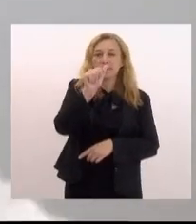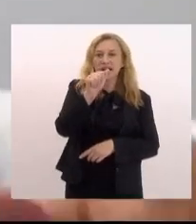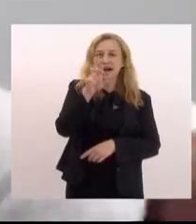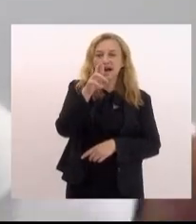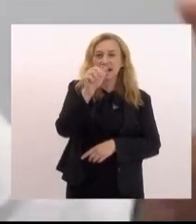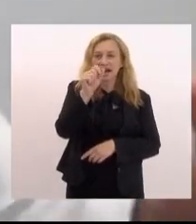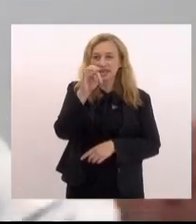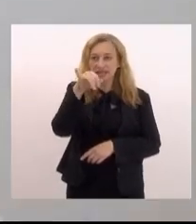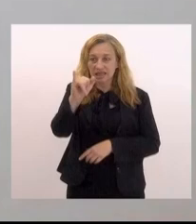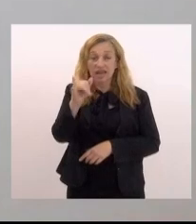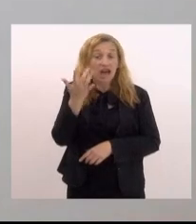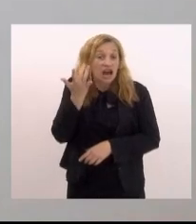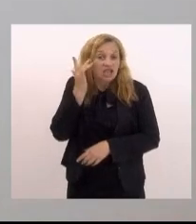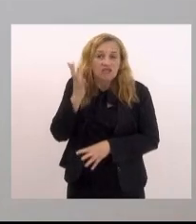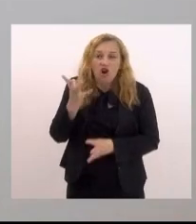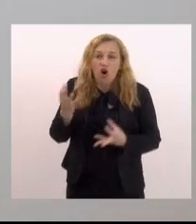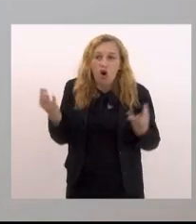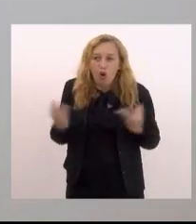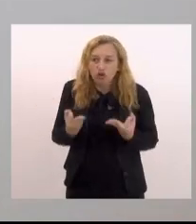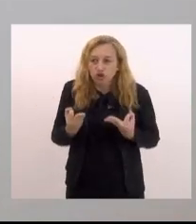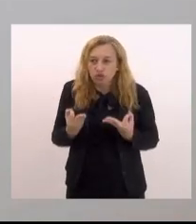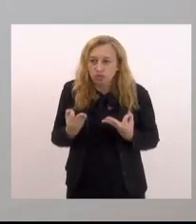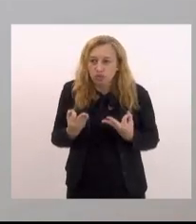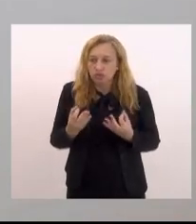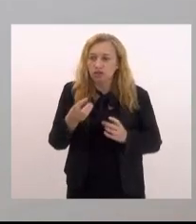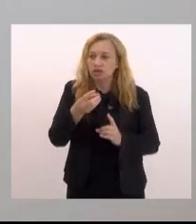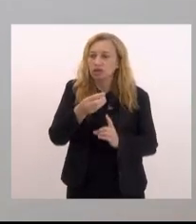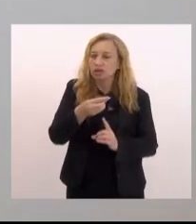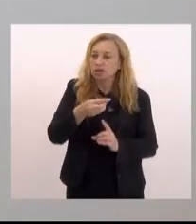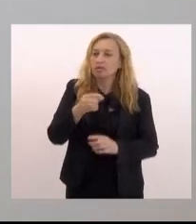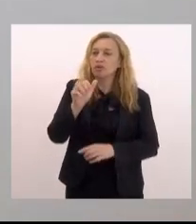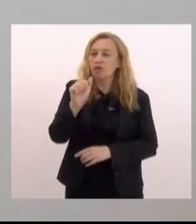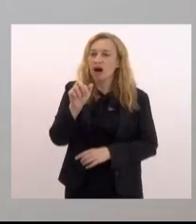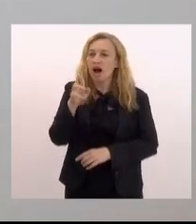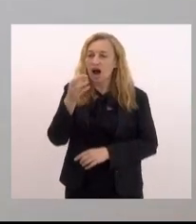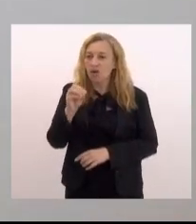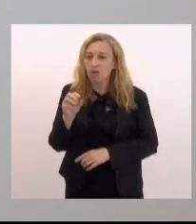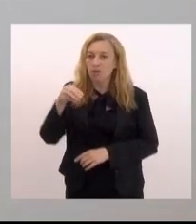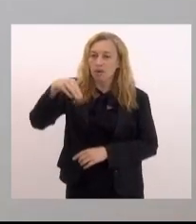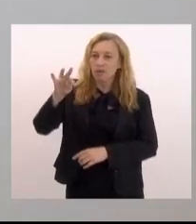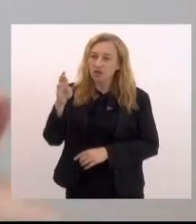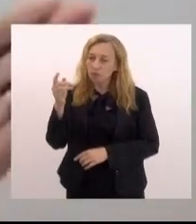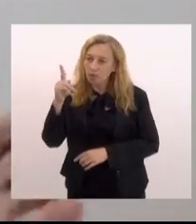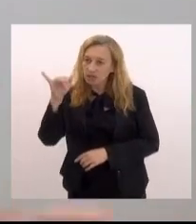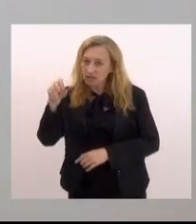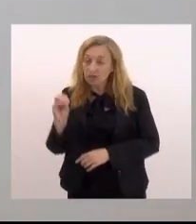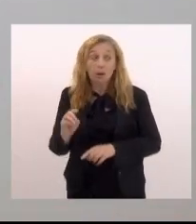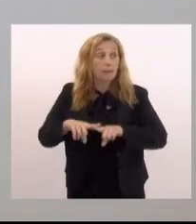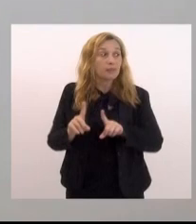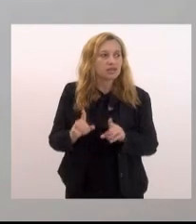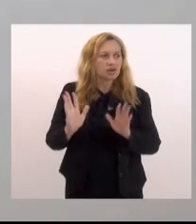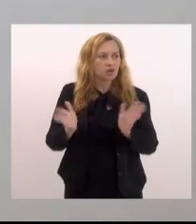de repente, achava ótimo ir pelo arco metropolitano. Né? Agora, durante